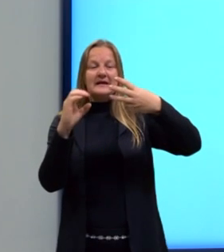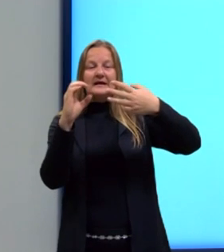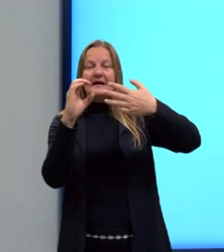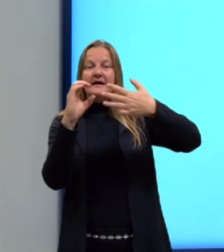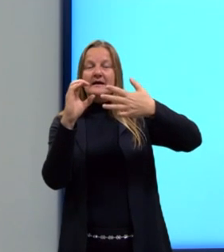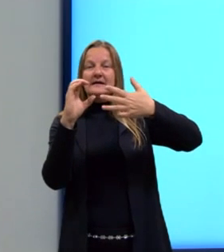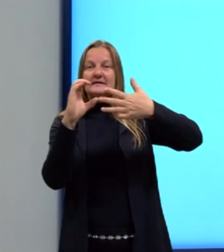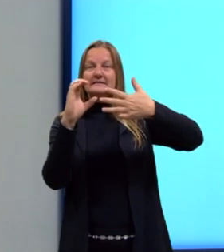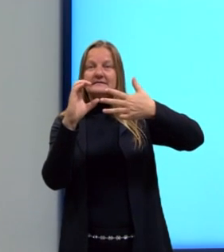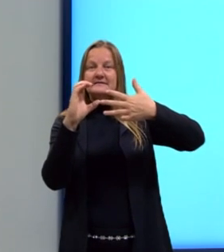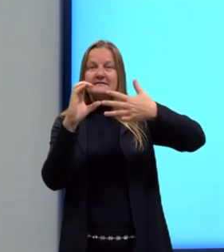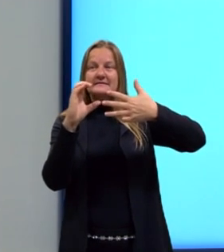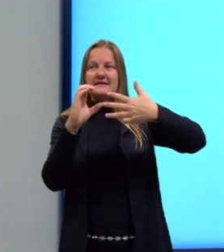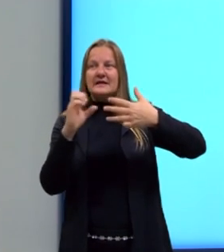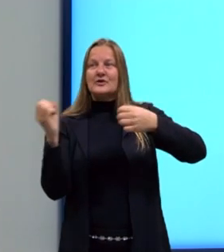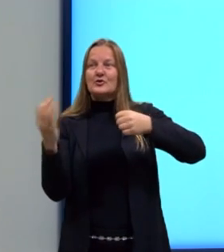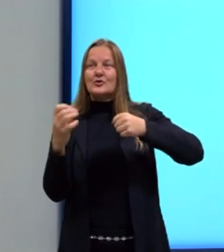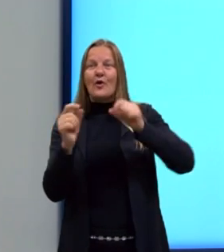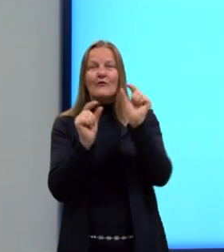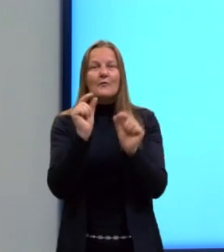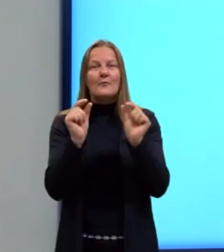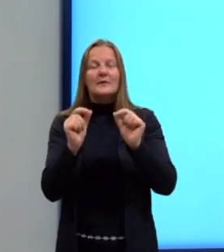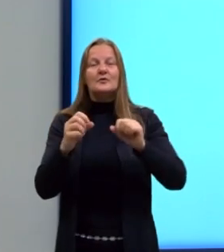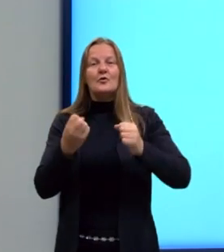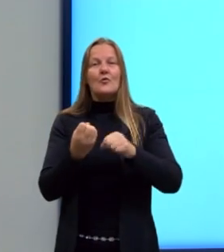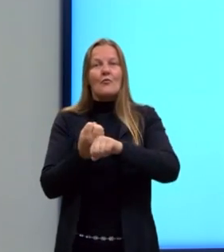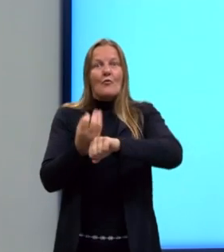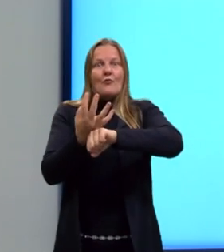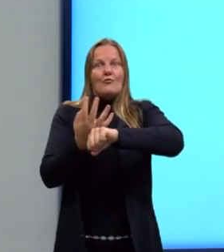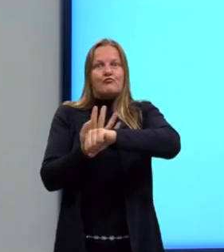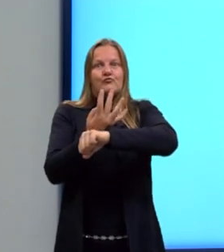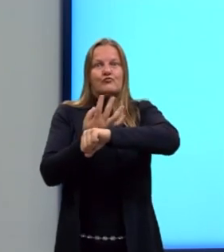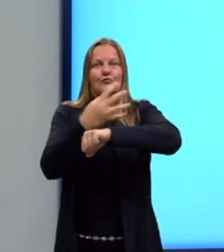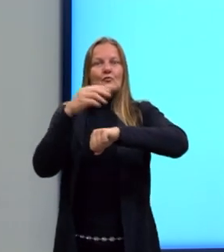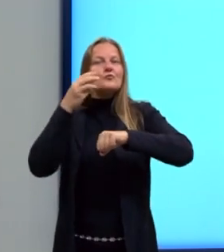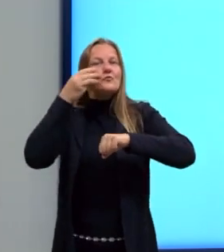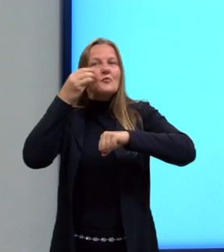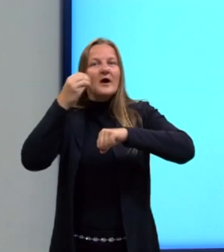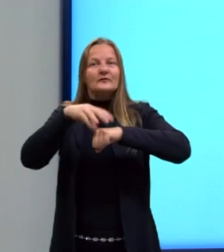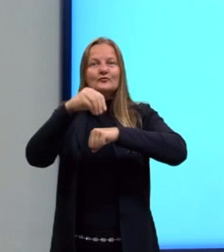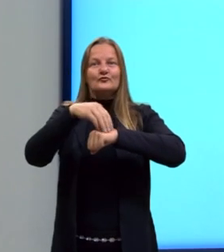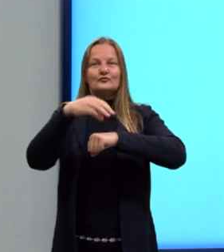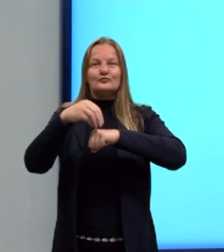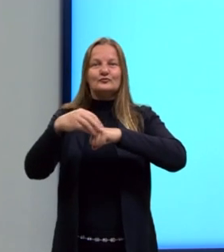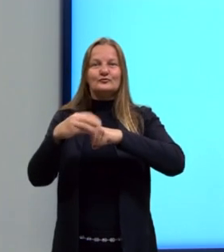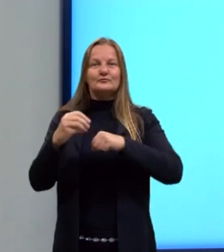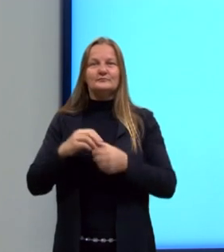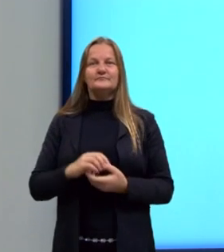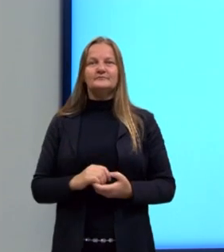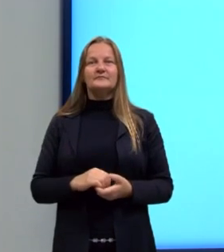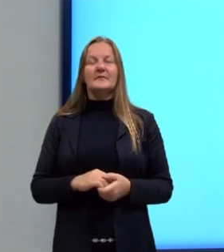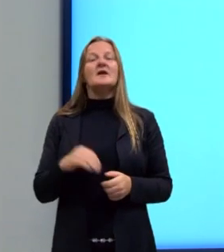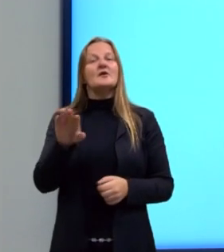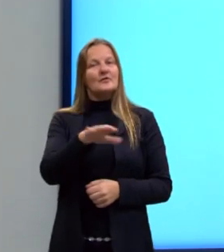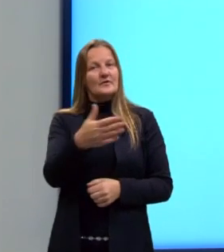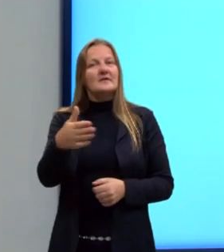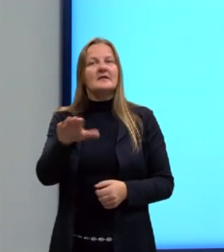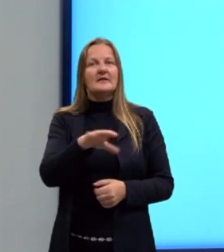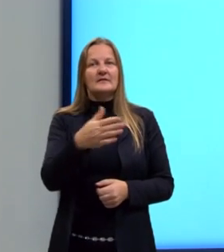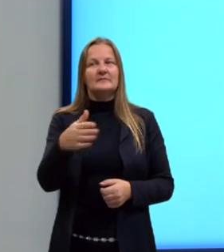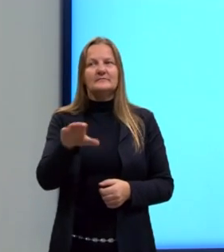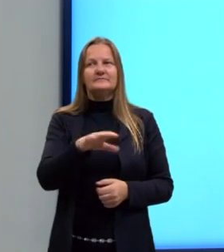são de novas partículas eletrizadas nos pelos do gato não pode ser Talvez né